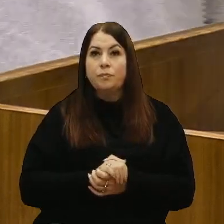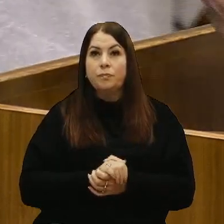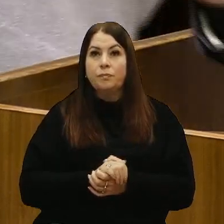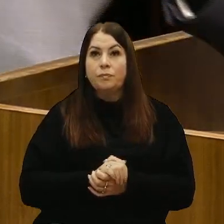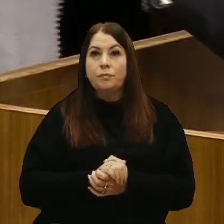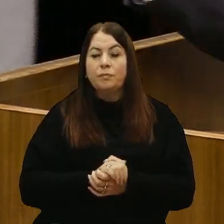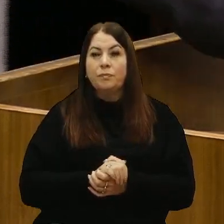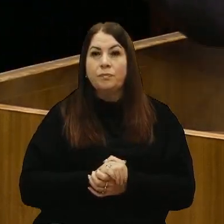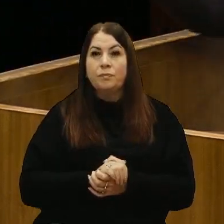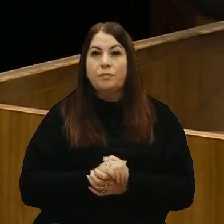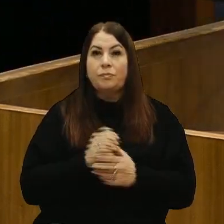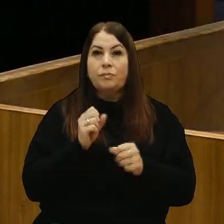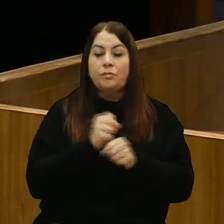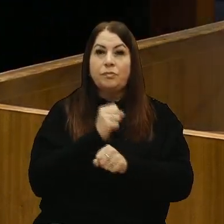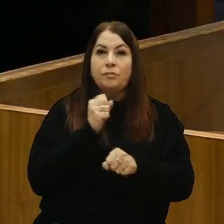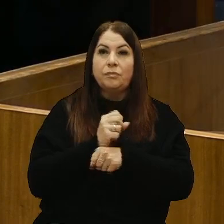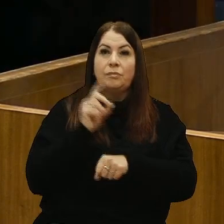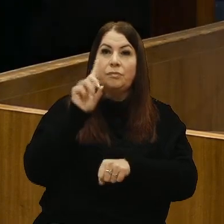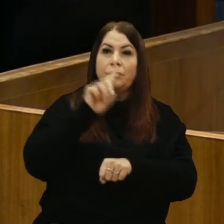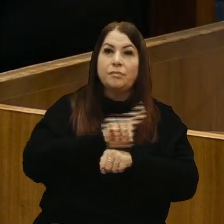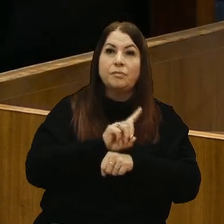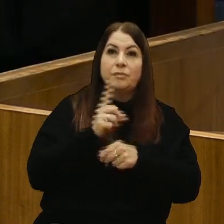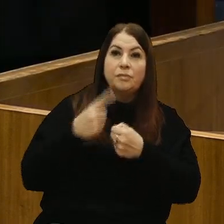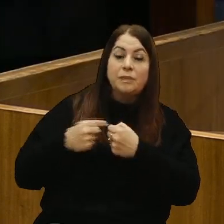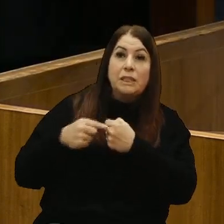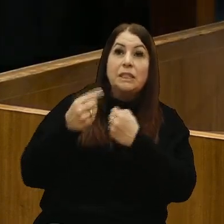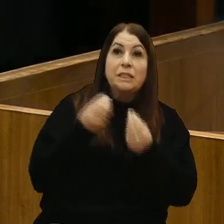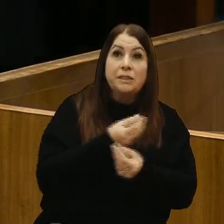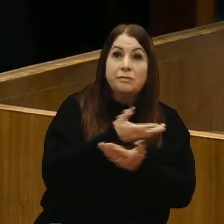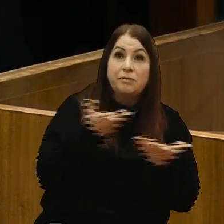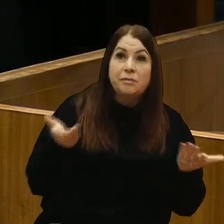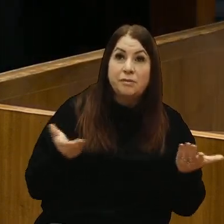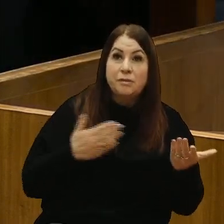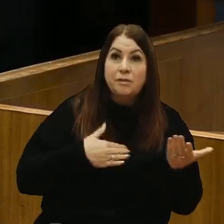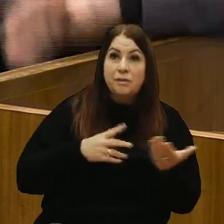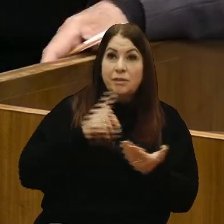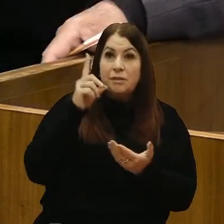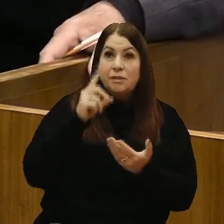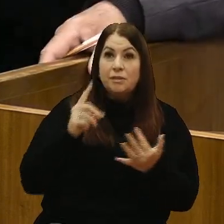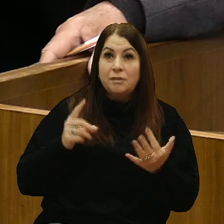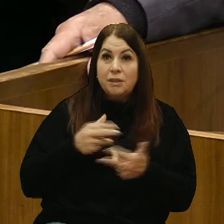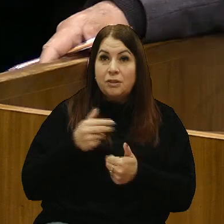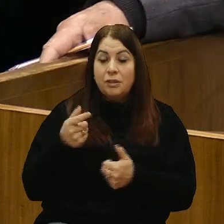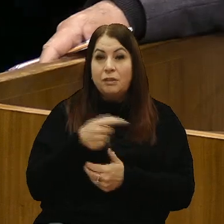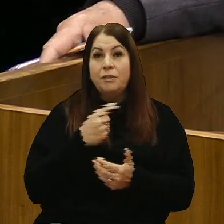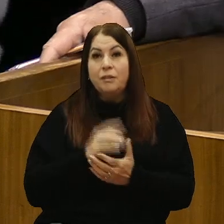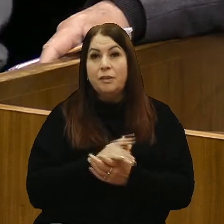É uma obra por dia nessa cidade que nós estamos entregando, meu Deus do céu. Que coisa mais boa.